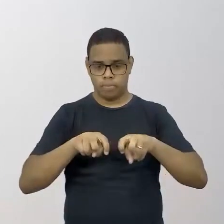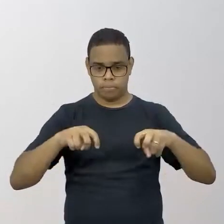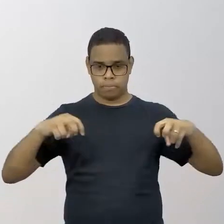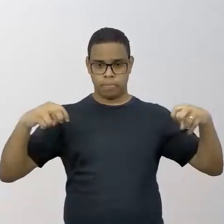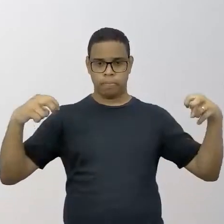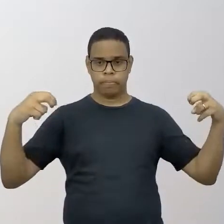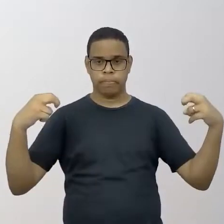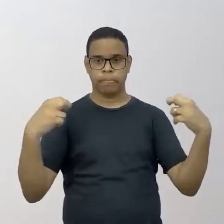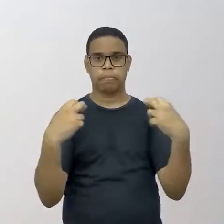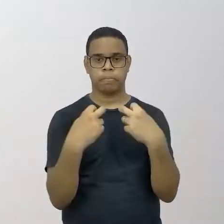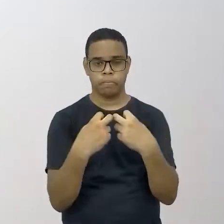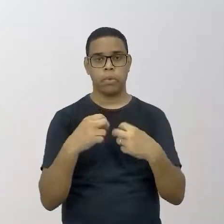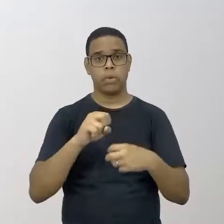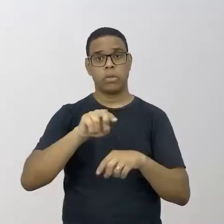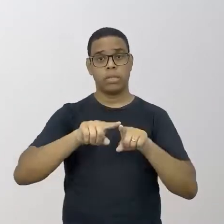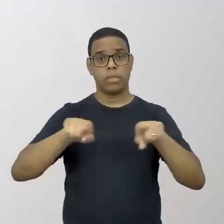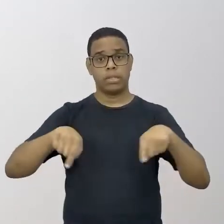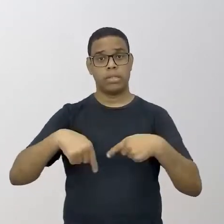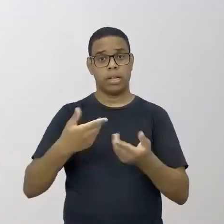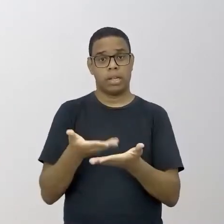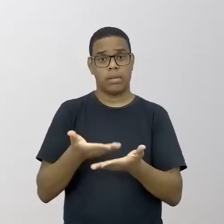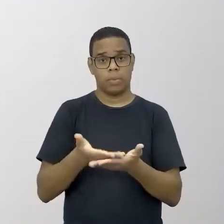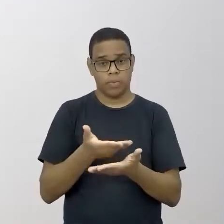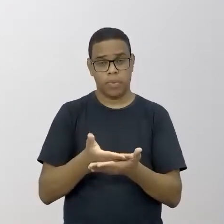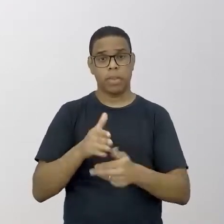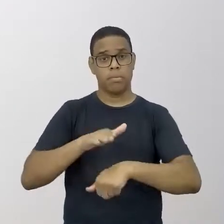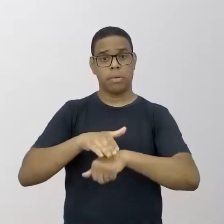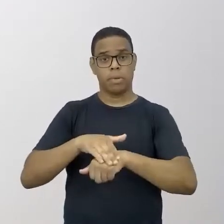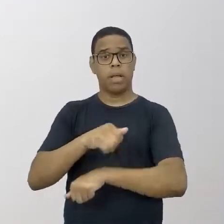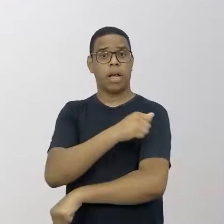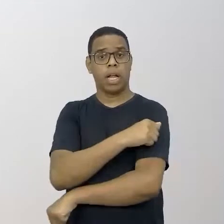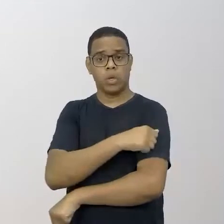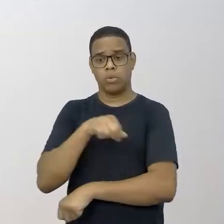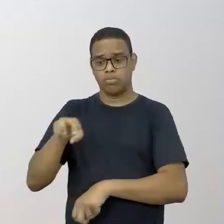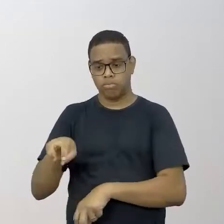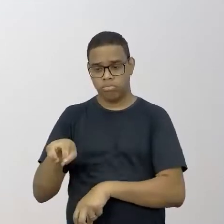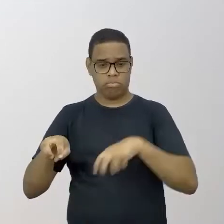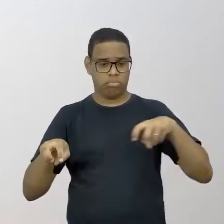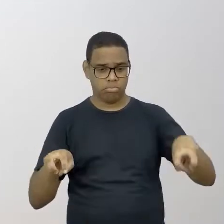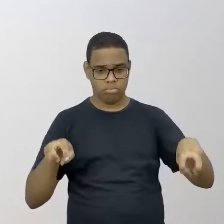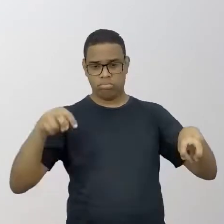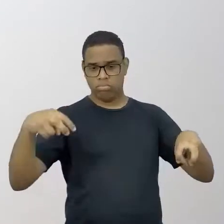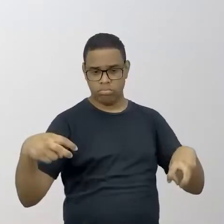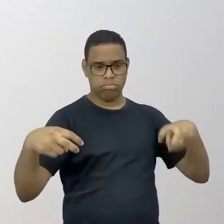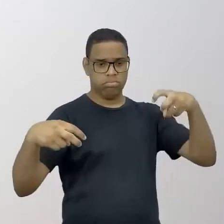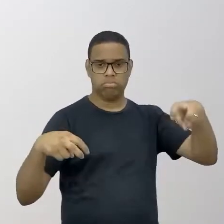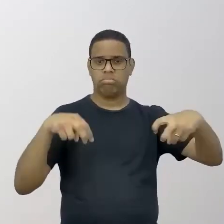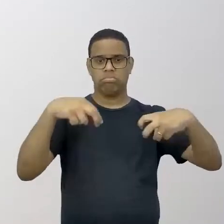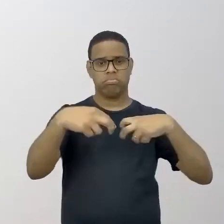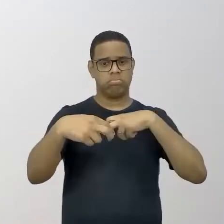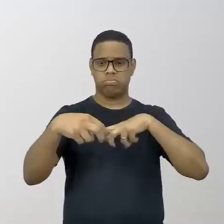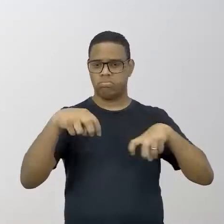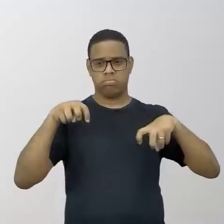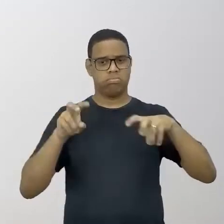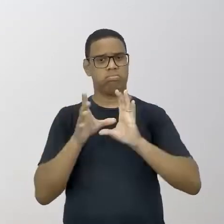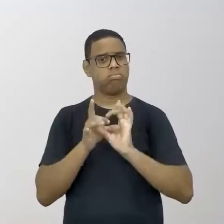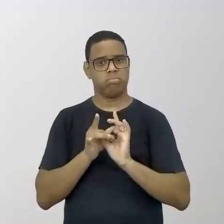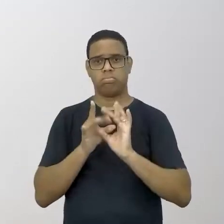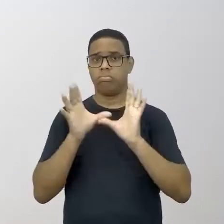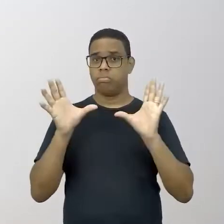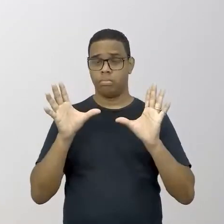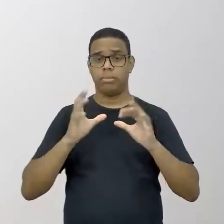então uma sala de aula que os estudantes organizam os próprios lugares, uma aula em